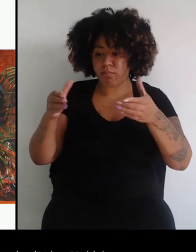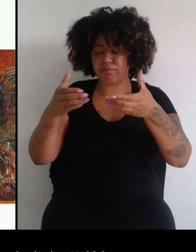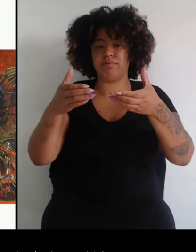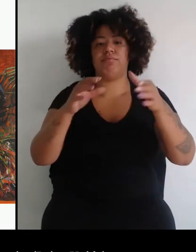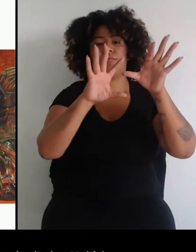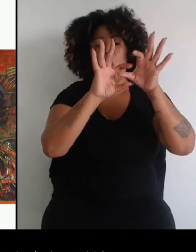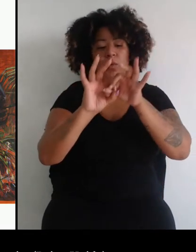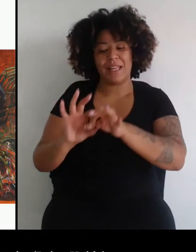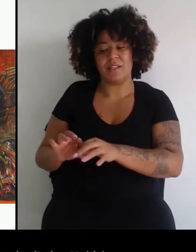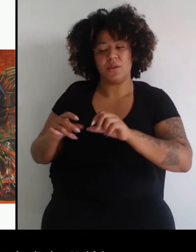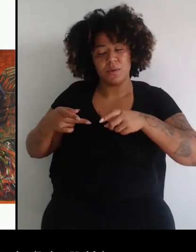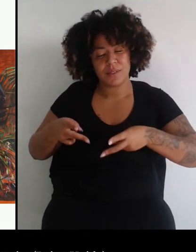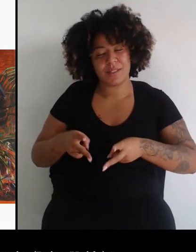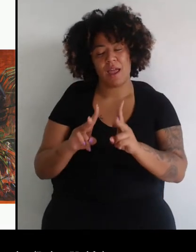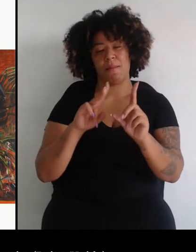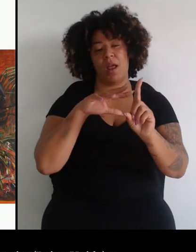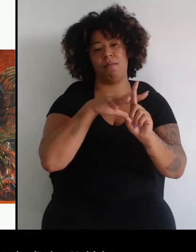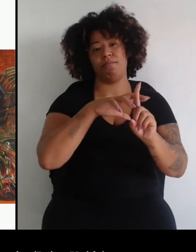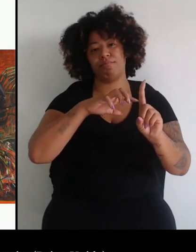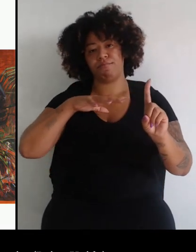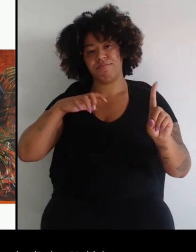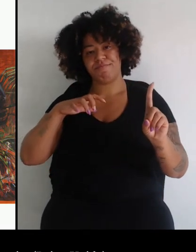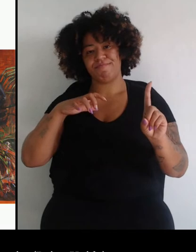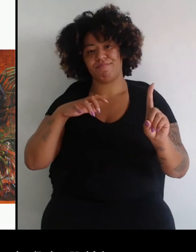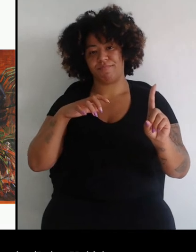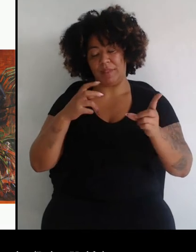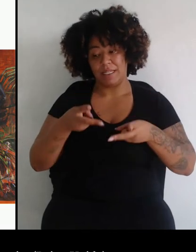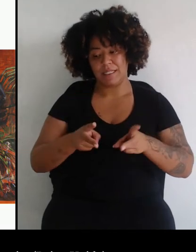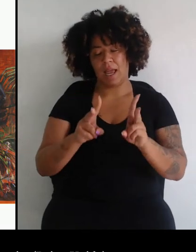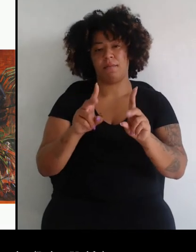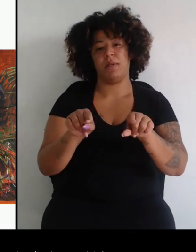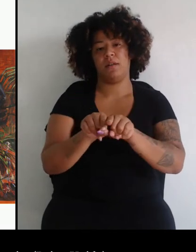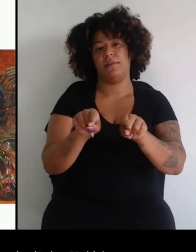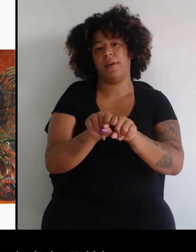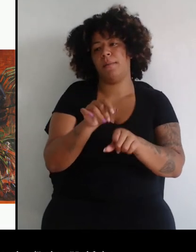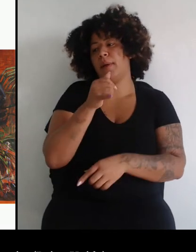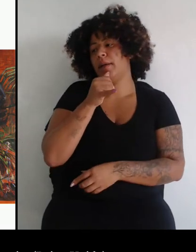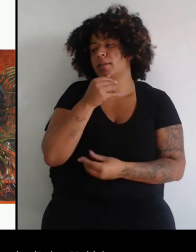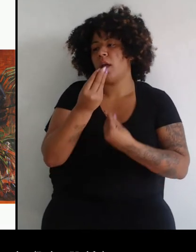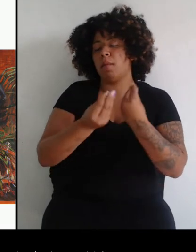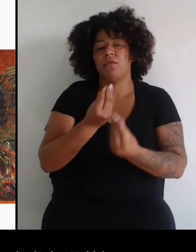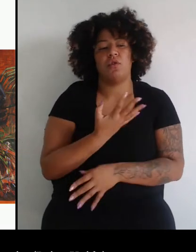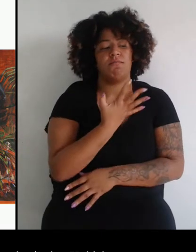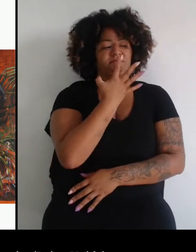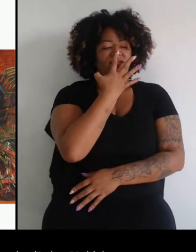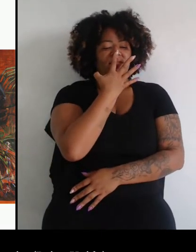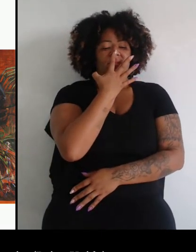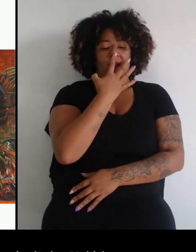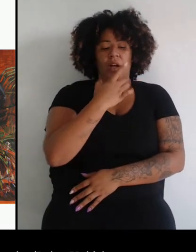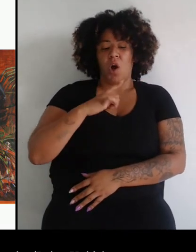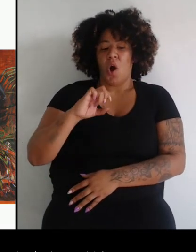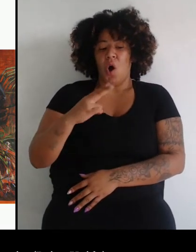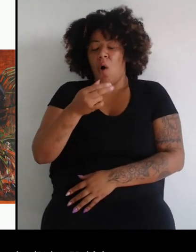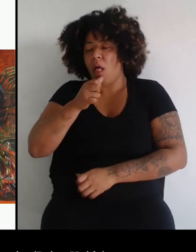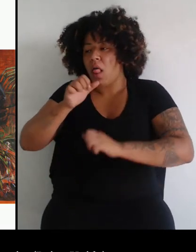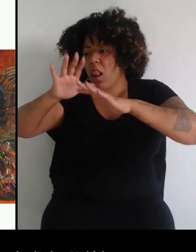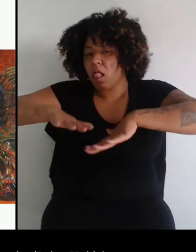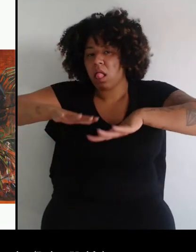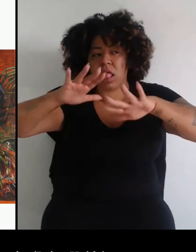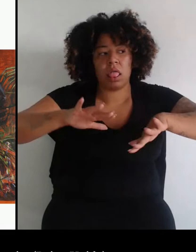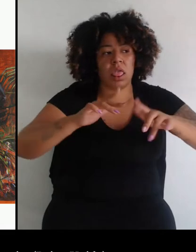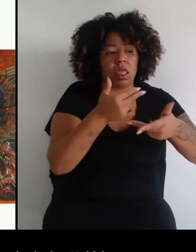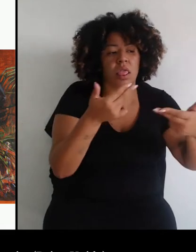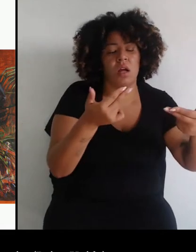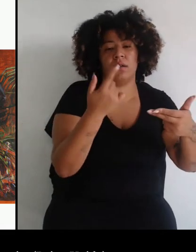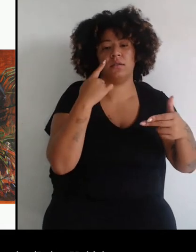buscar sinais de desvios de sodomia não importa o que chamamos aqui a esquerda nós temos uma